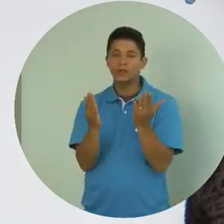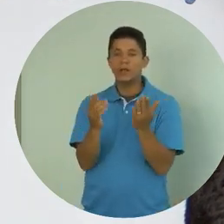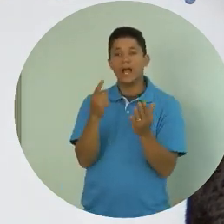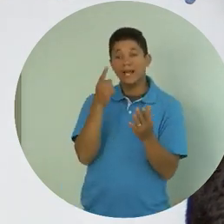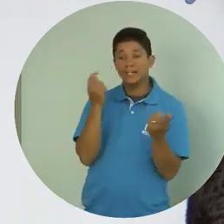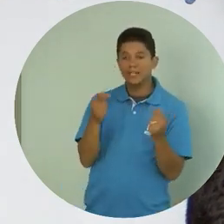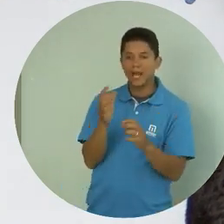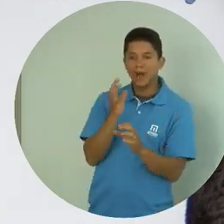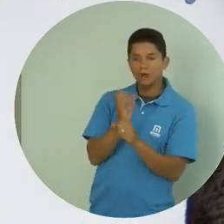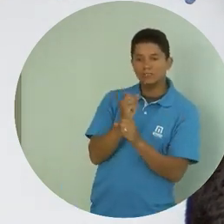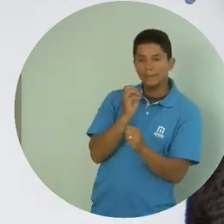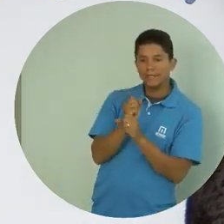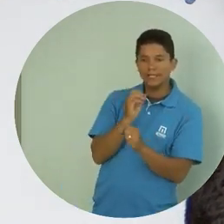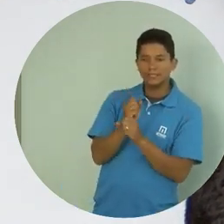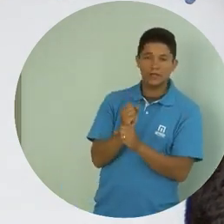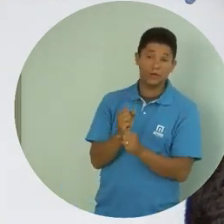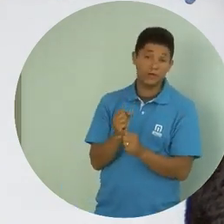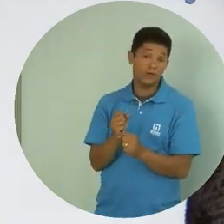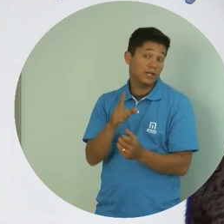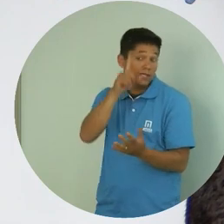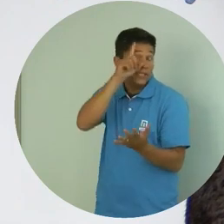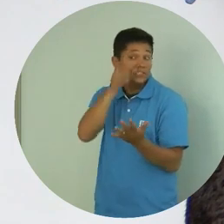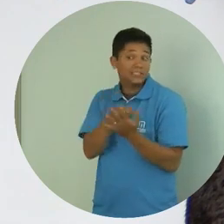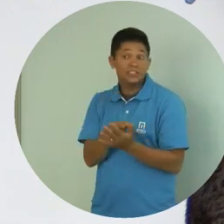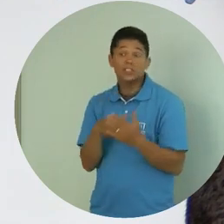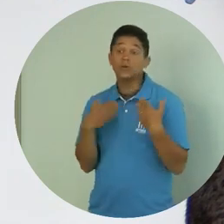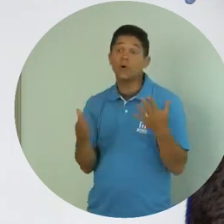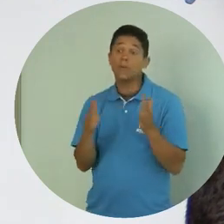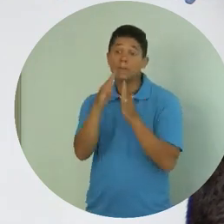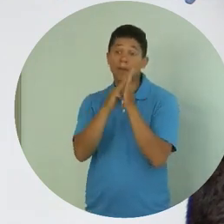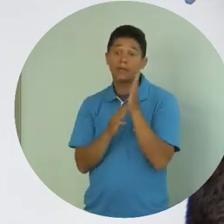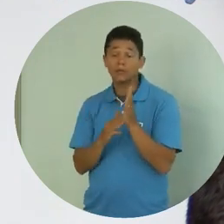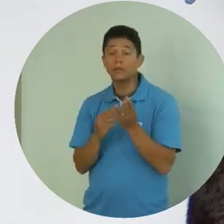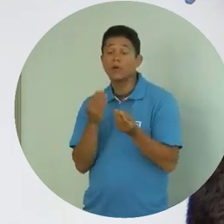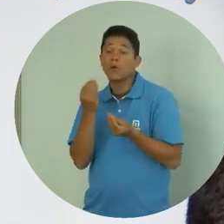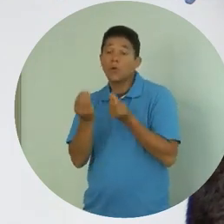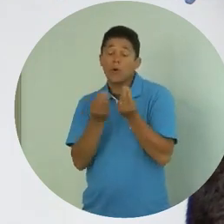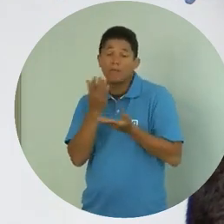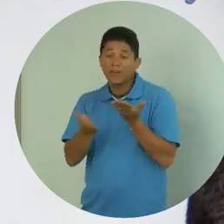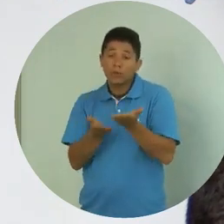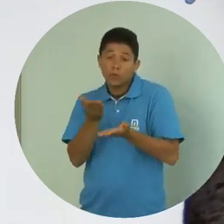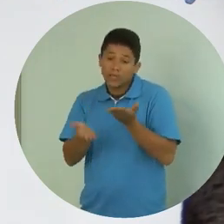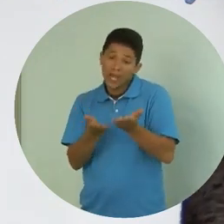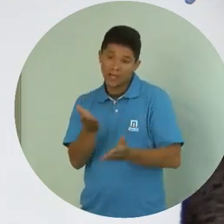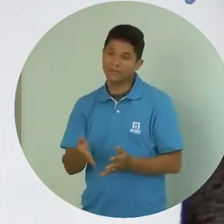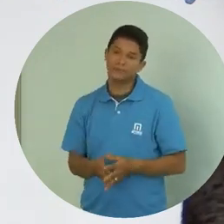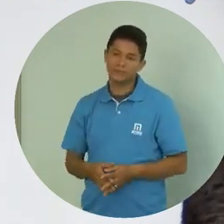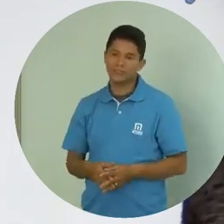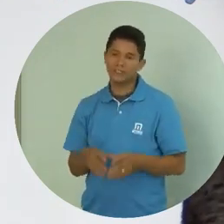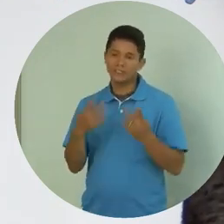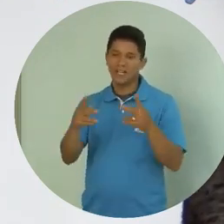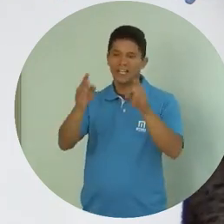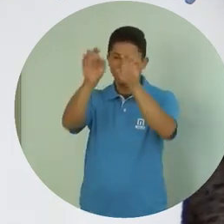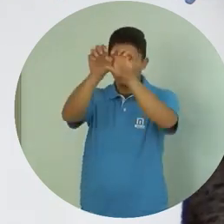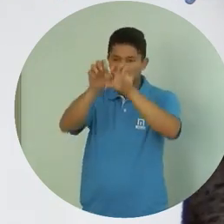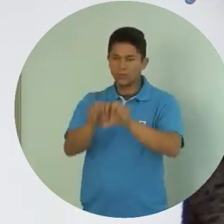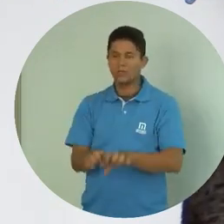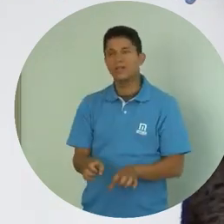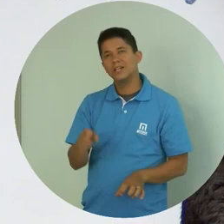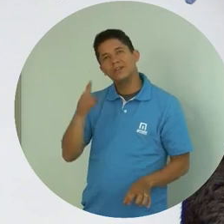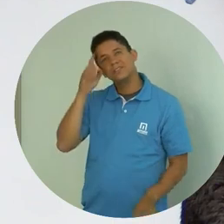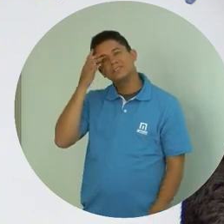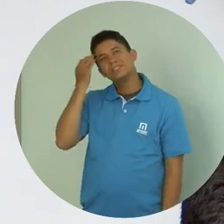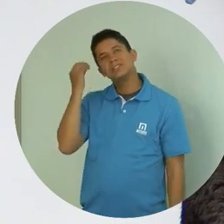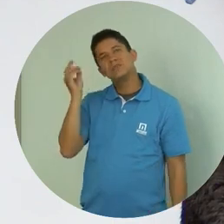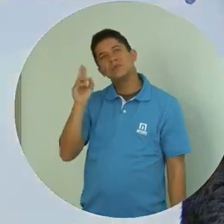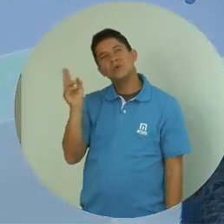orçamentação, para definição de qual que é a metodologia, qual que é a terapia que vai ser aplicada nessa estrutura. Eu não sei o nome, mas é o